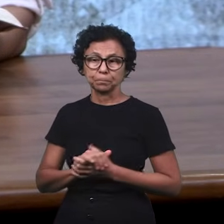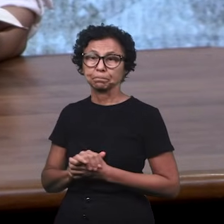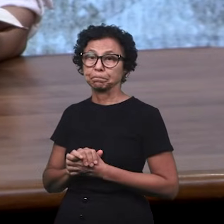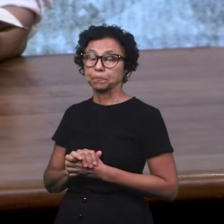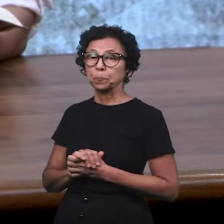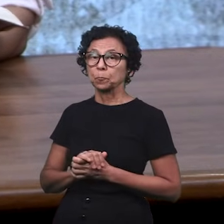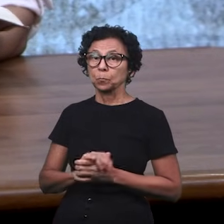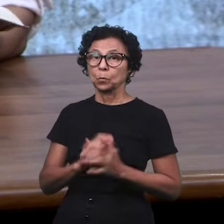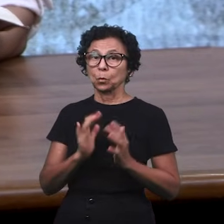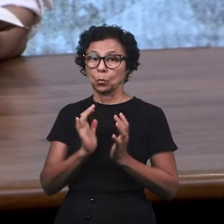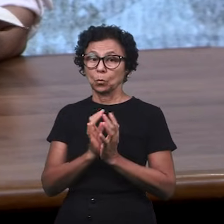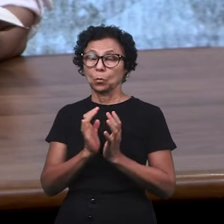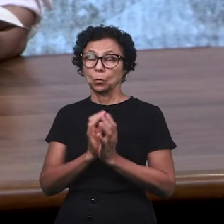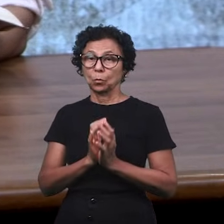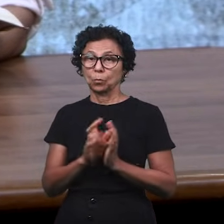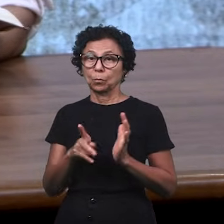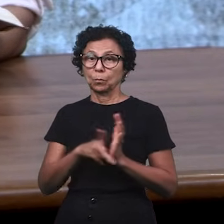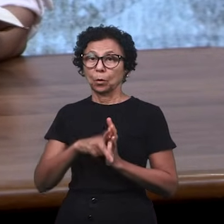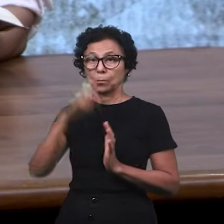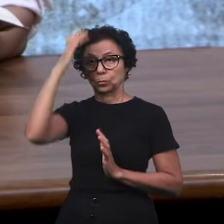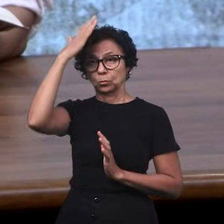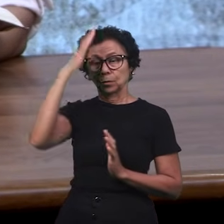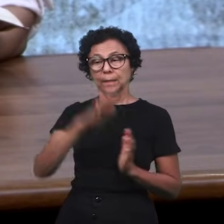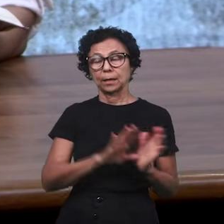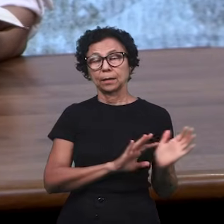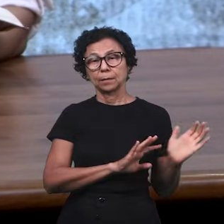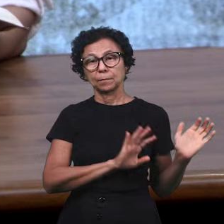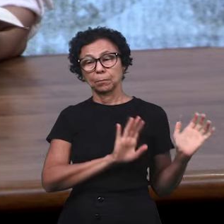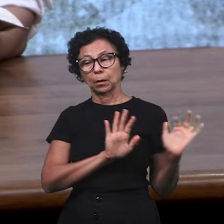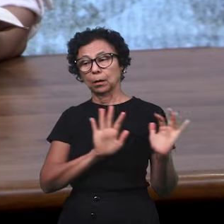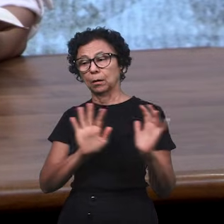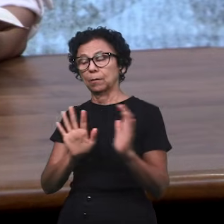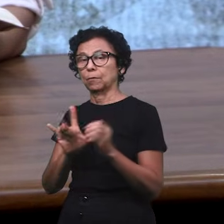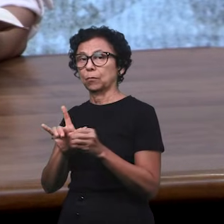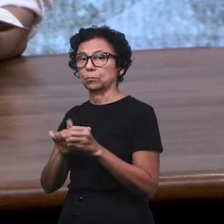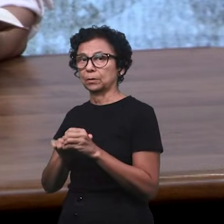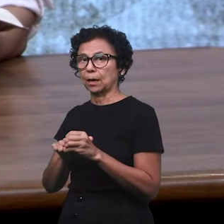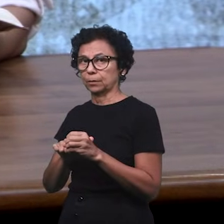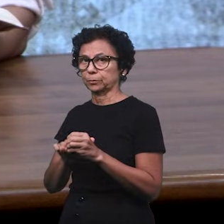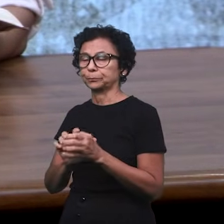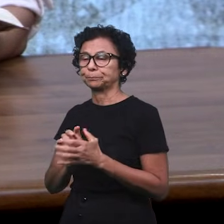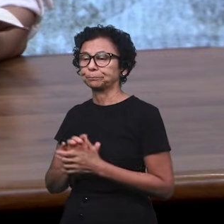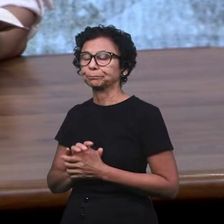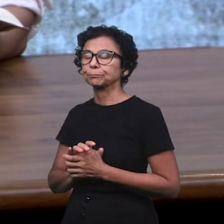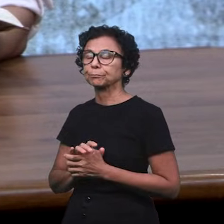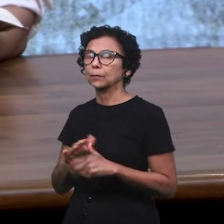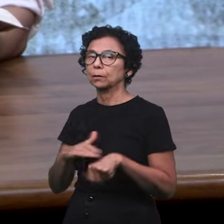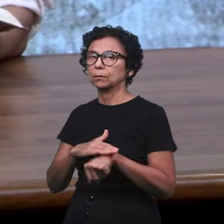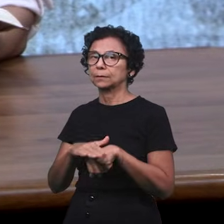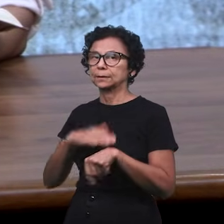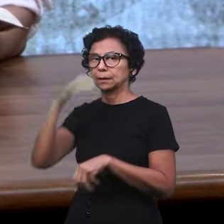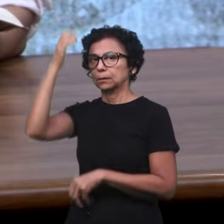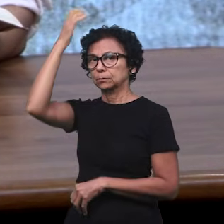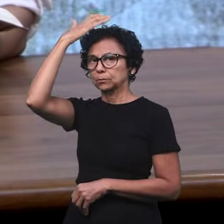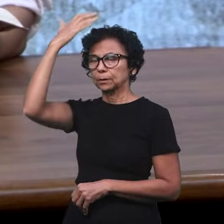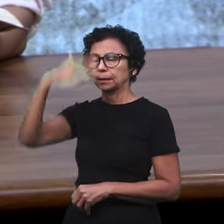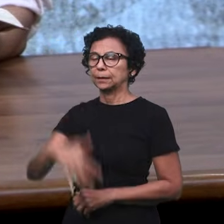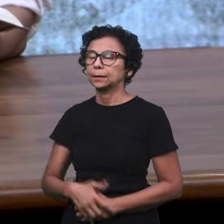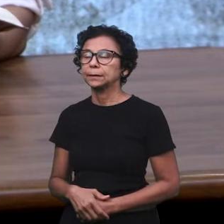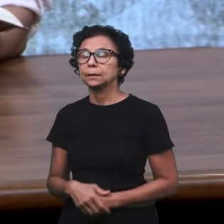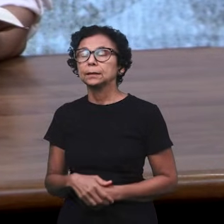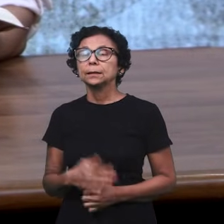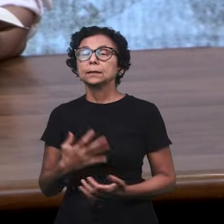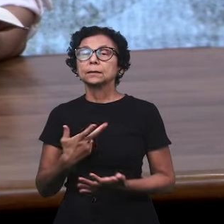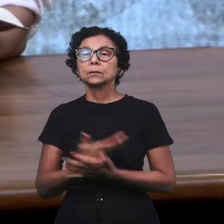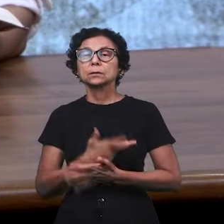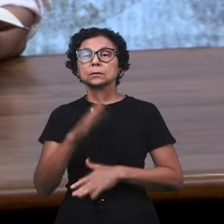esta resposta ao rei. Então o rei convocou e ajuntou a todos os anciãos de Judá